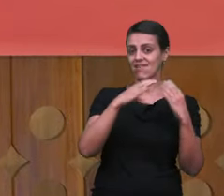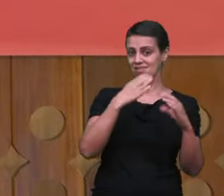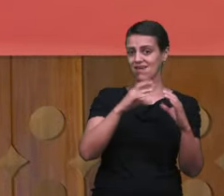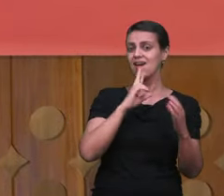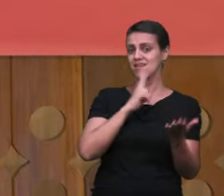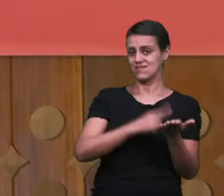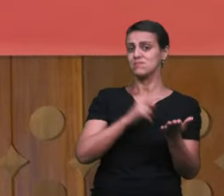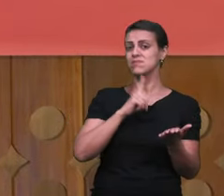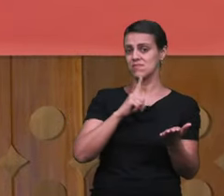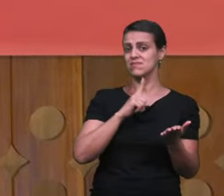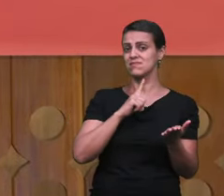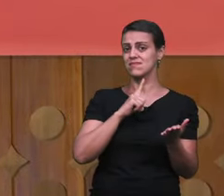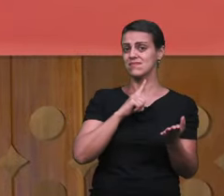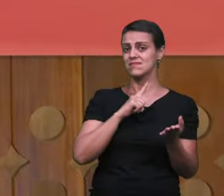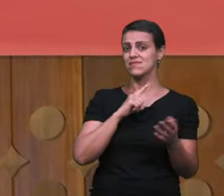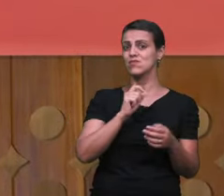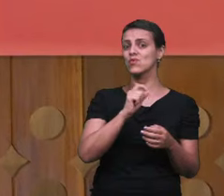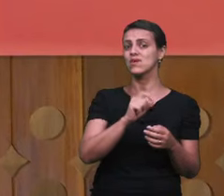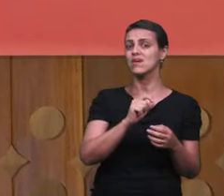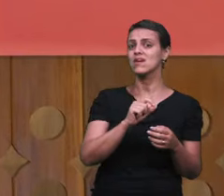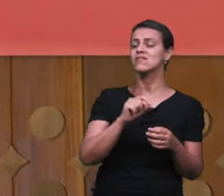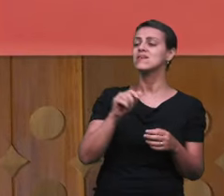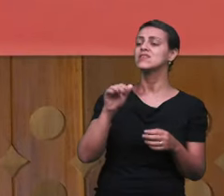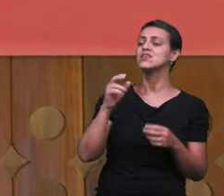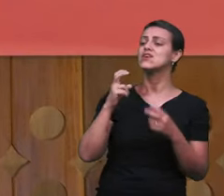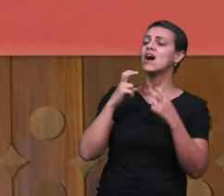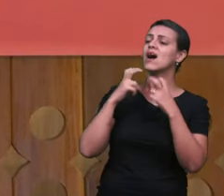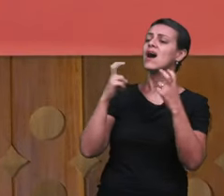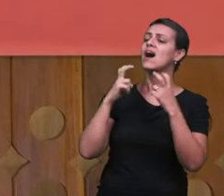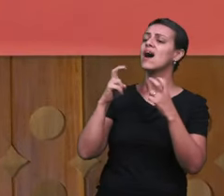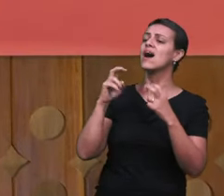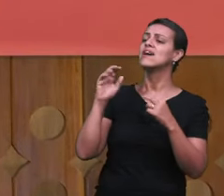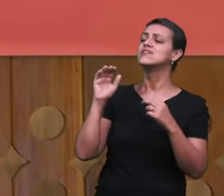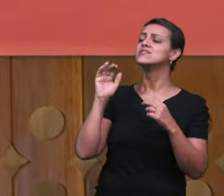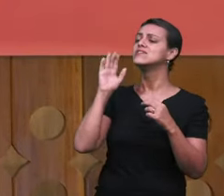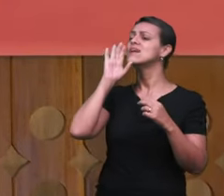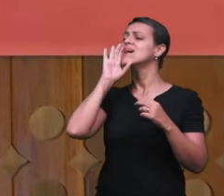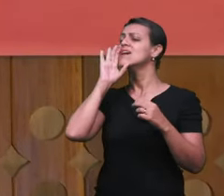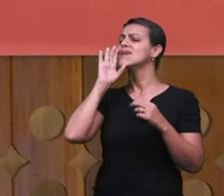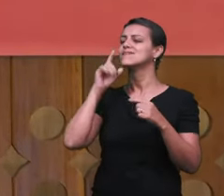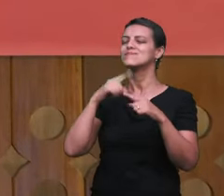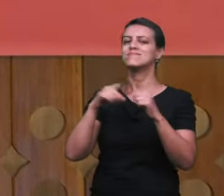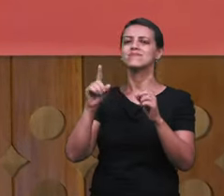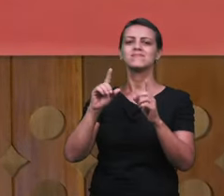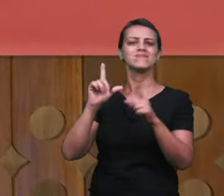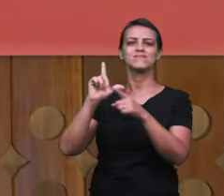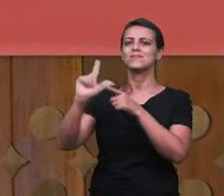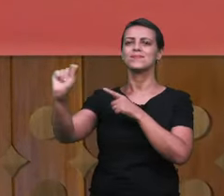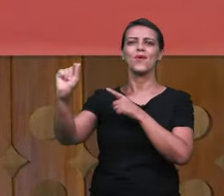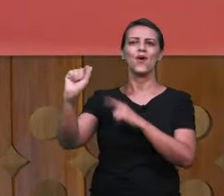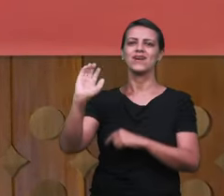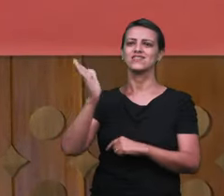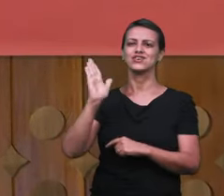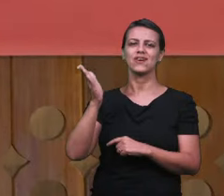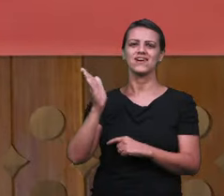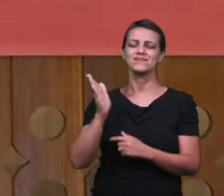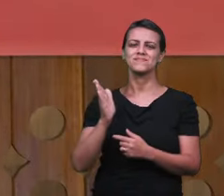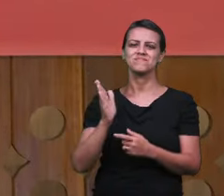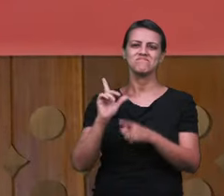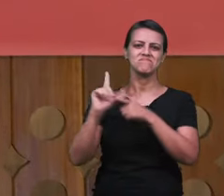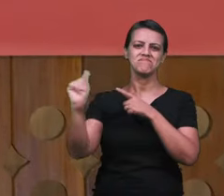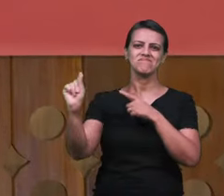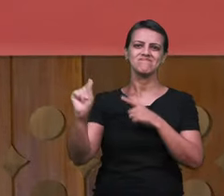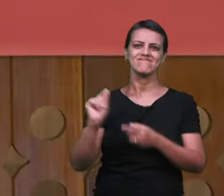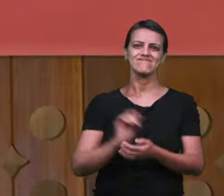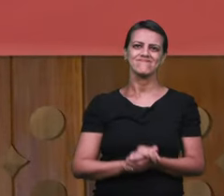Quando eu olhei, ele tinha ido embora, foi embora. E era virgem, foi chamada, tinha